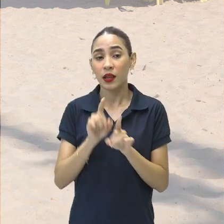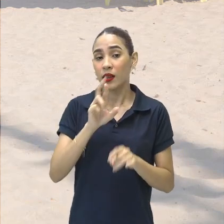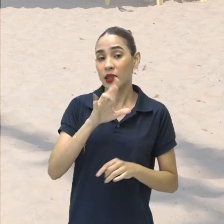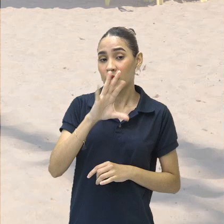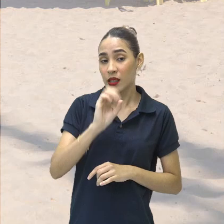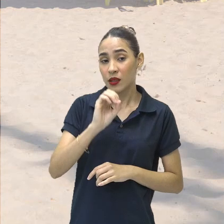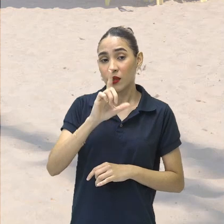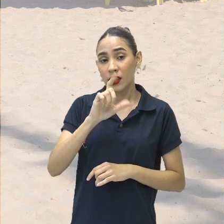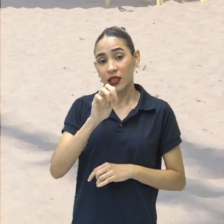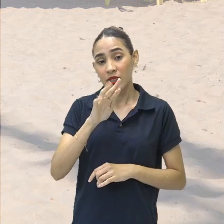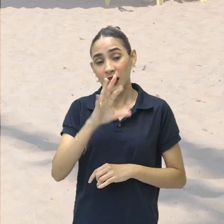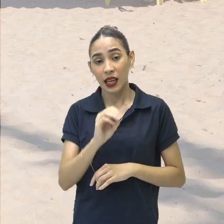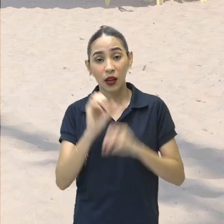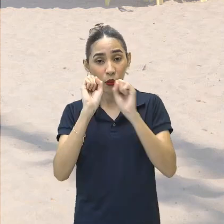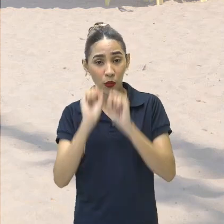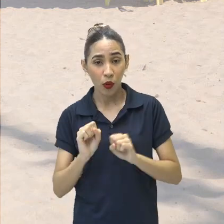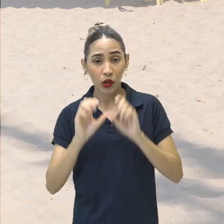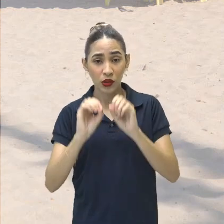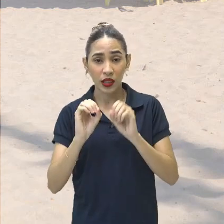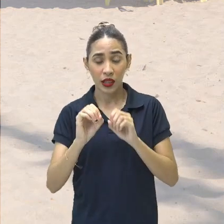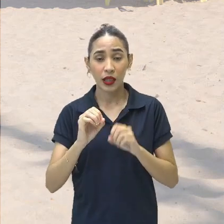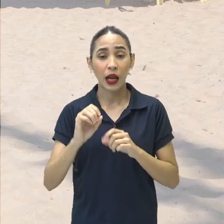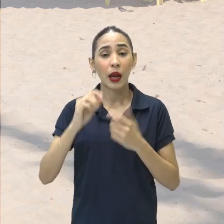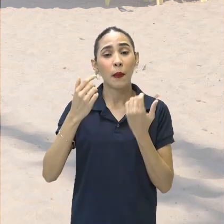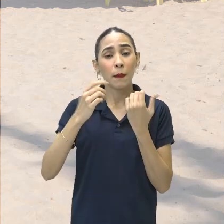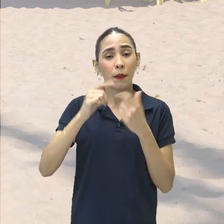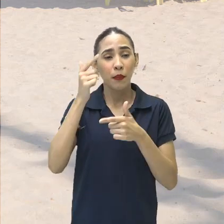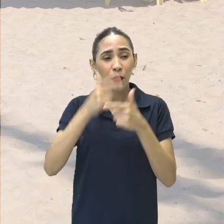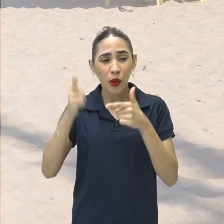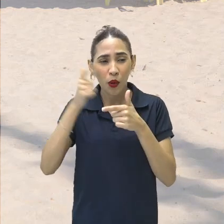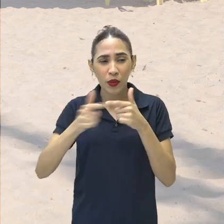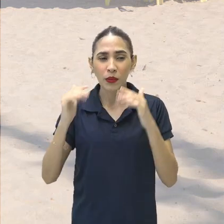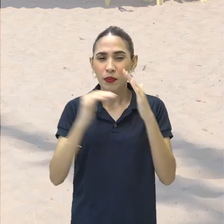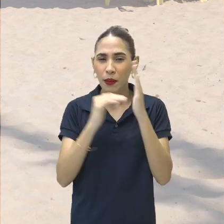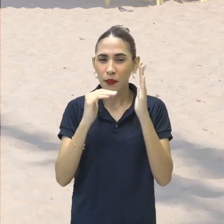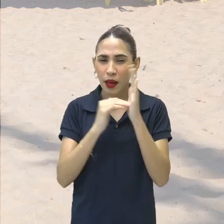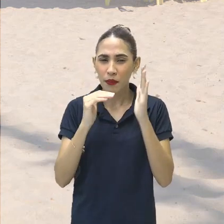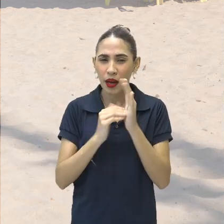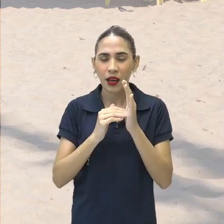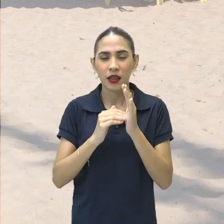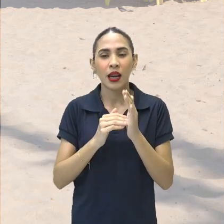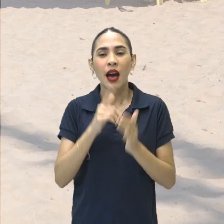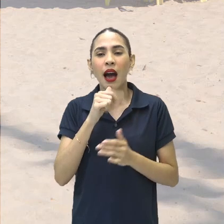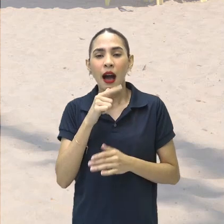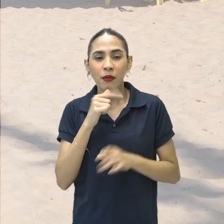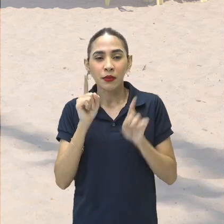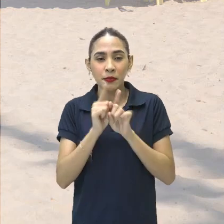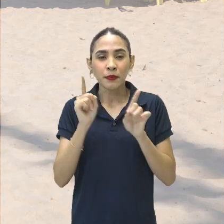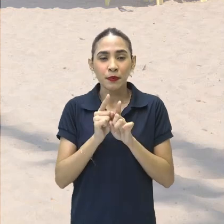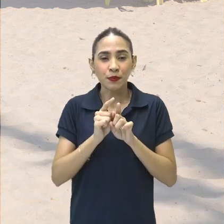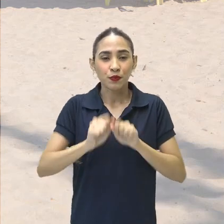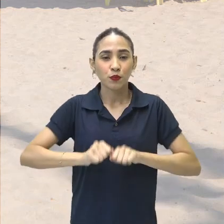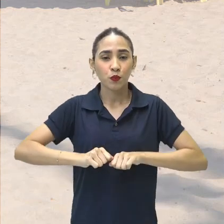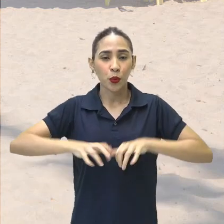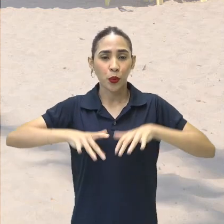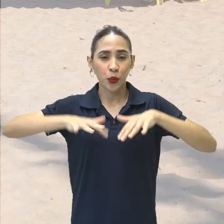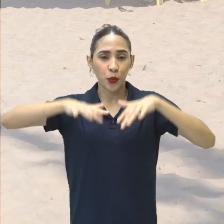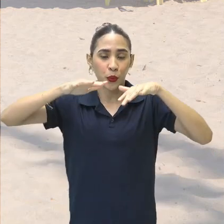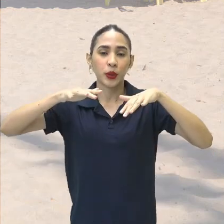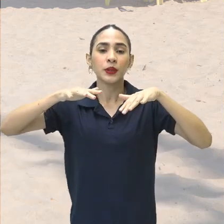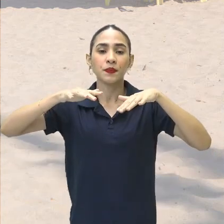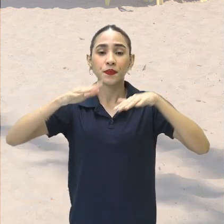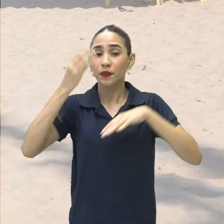rios e lagos ele pode obstruir o fluxo de água, causar inundações ou